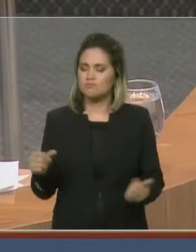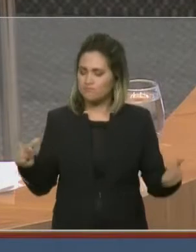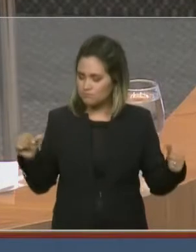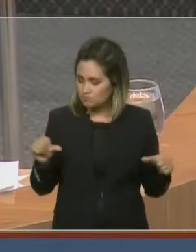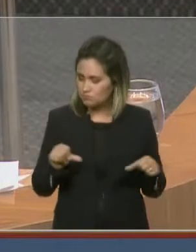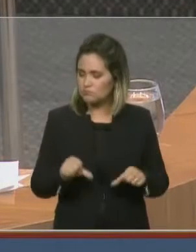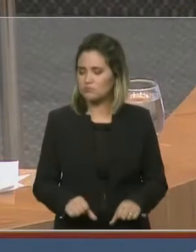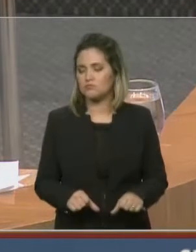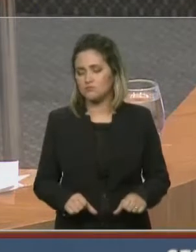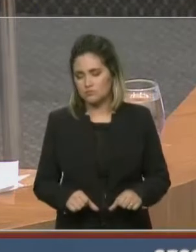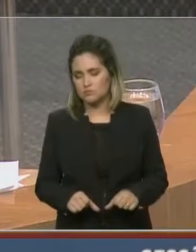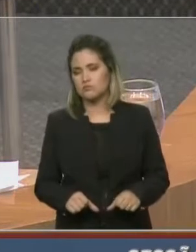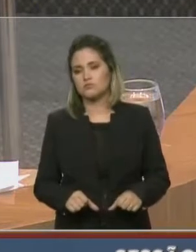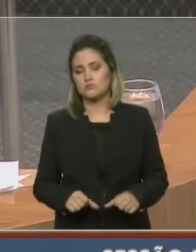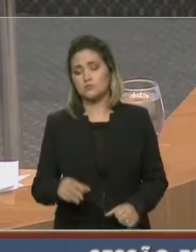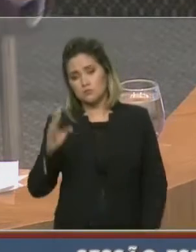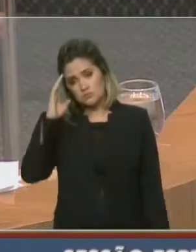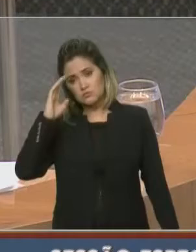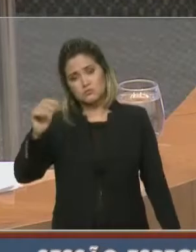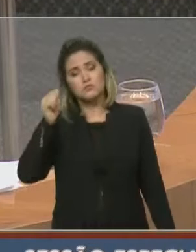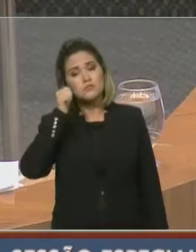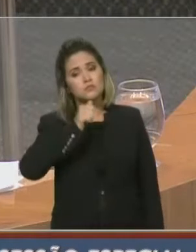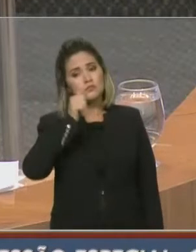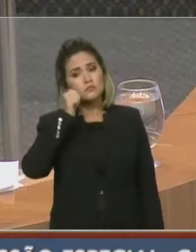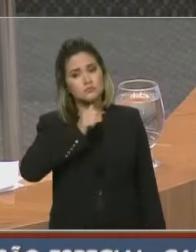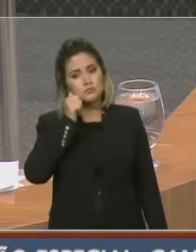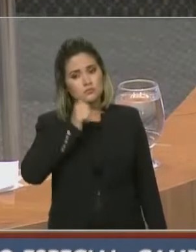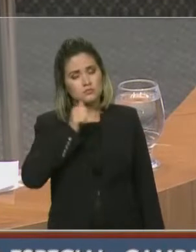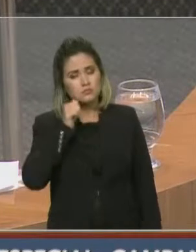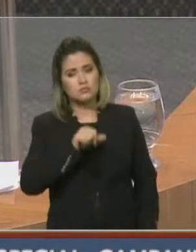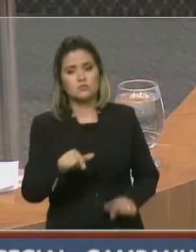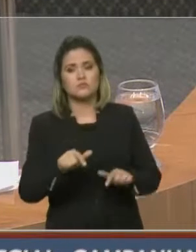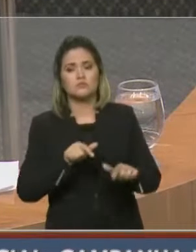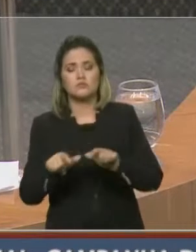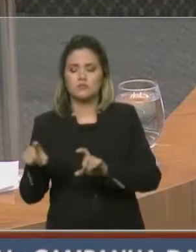grande medida, as mulheres trabalhadoras rurais.